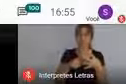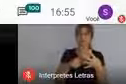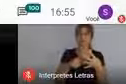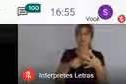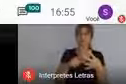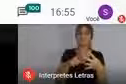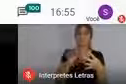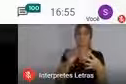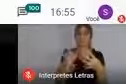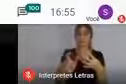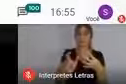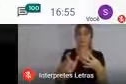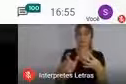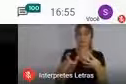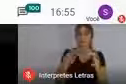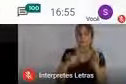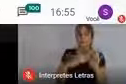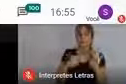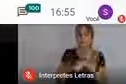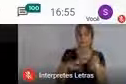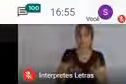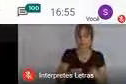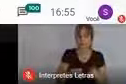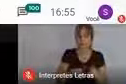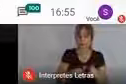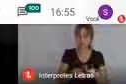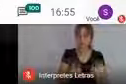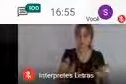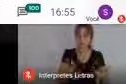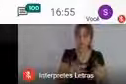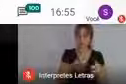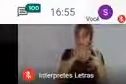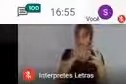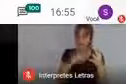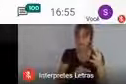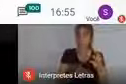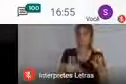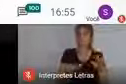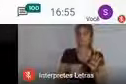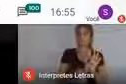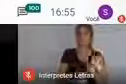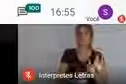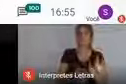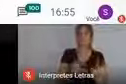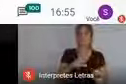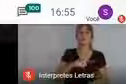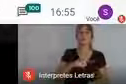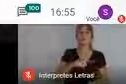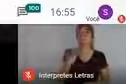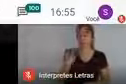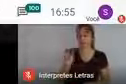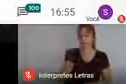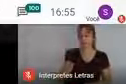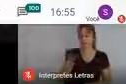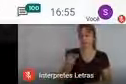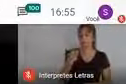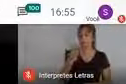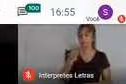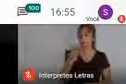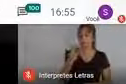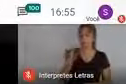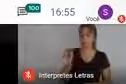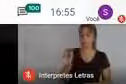Né? Então, essas cores que estão aqui representam justamente as respostas que nós obtivemos em cada uma